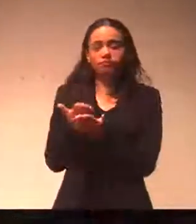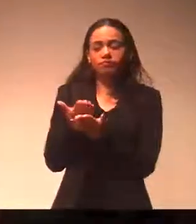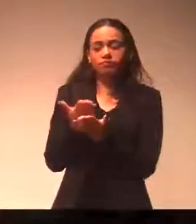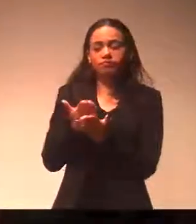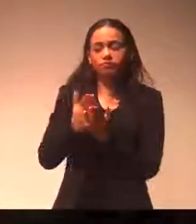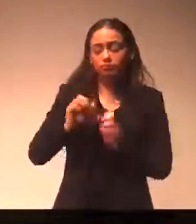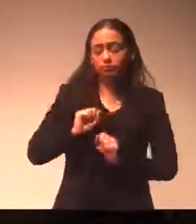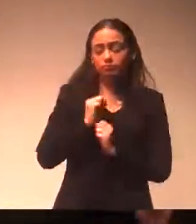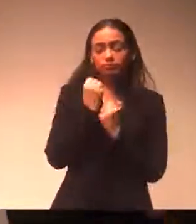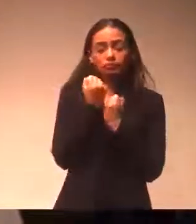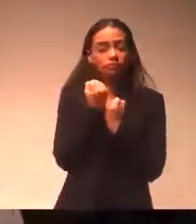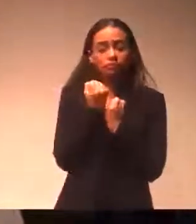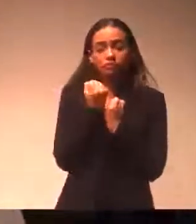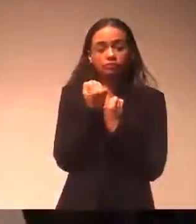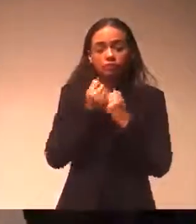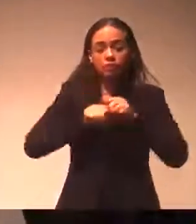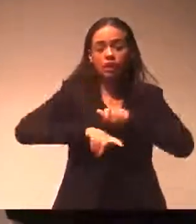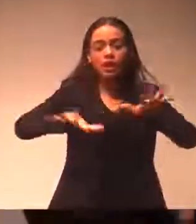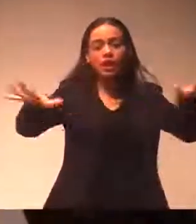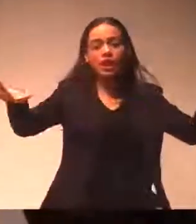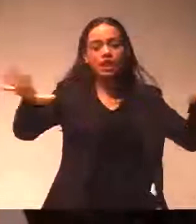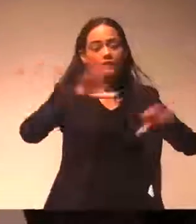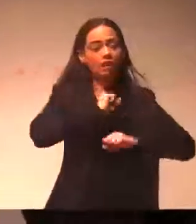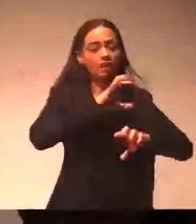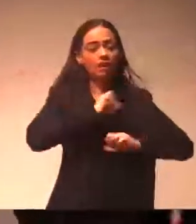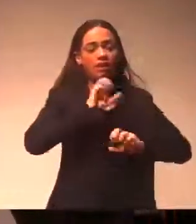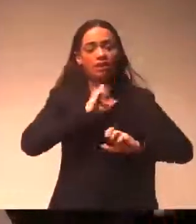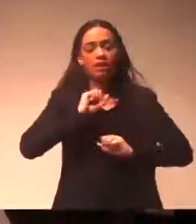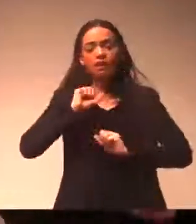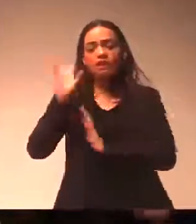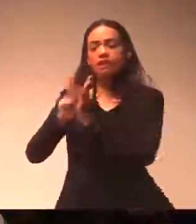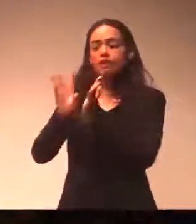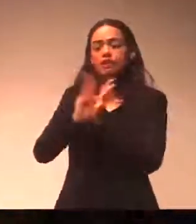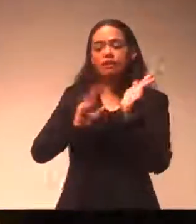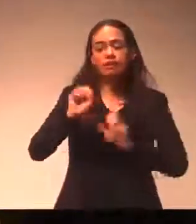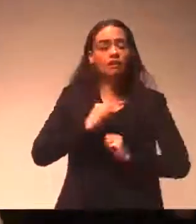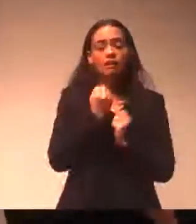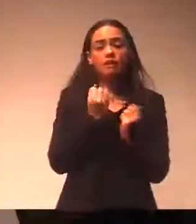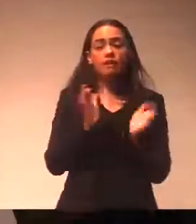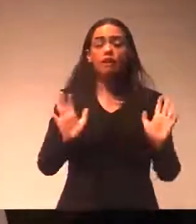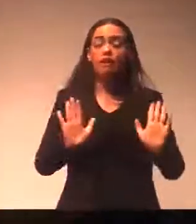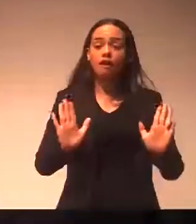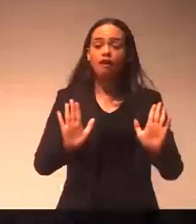isso. É impressionante como, comparando o que aconteceu em outros lugares do país, a gente